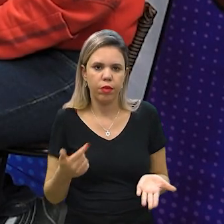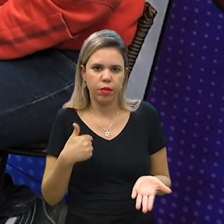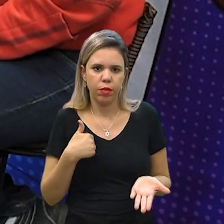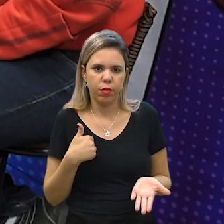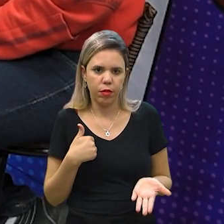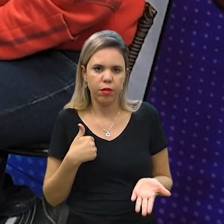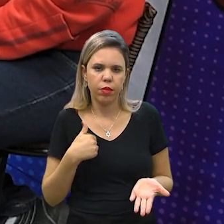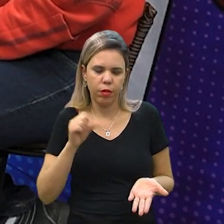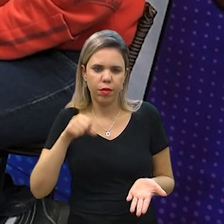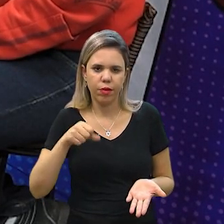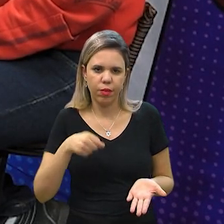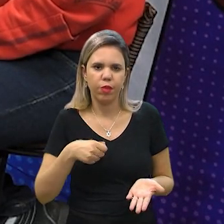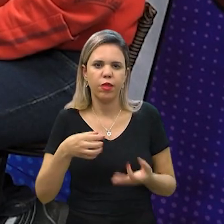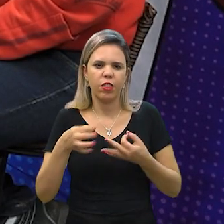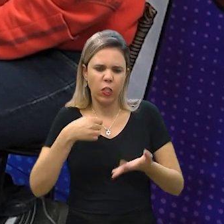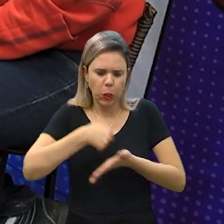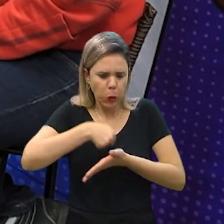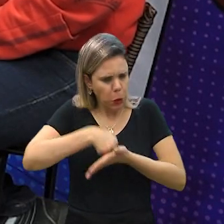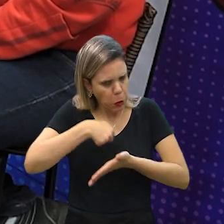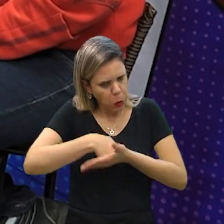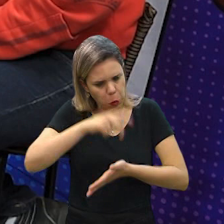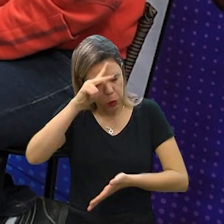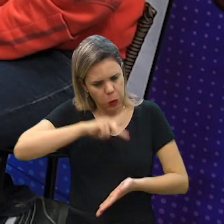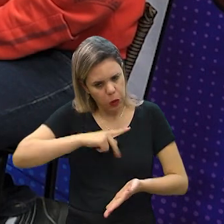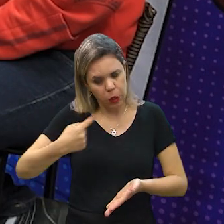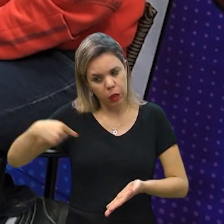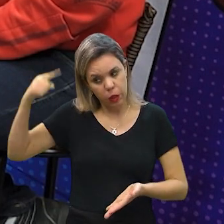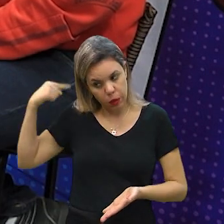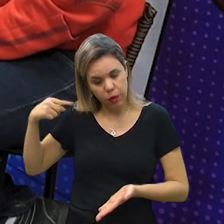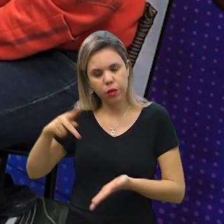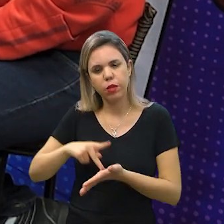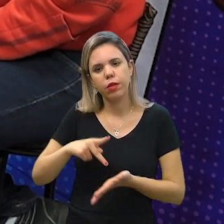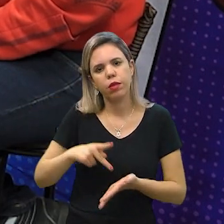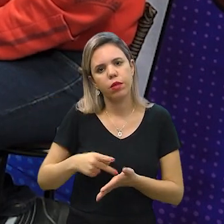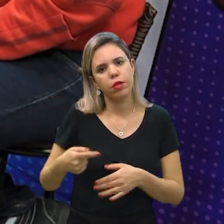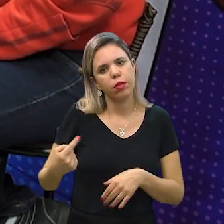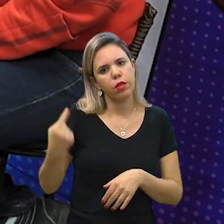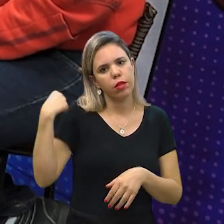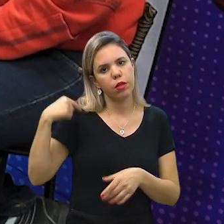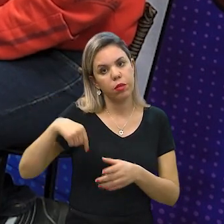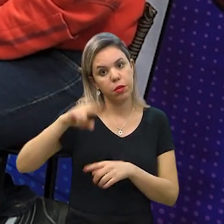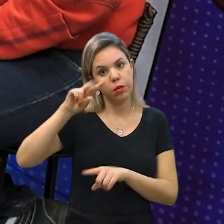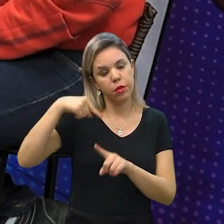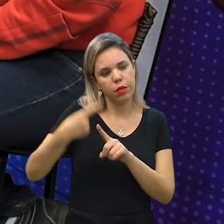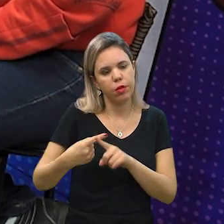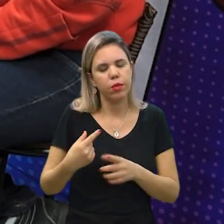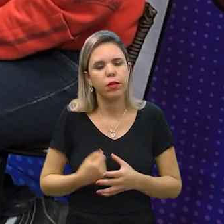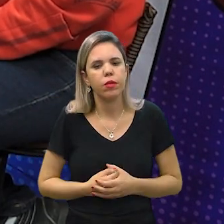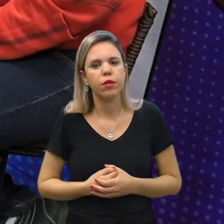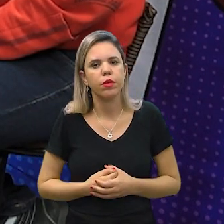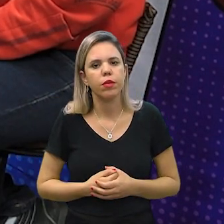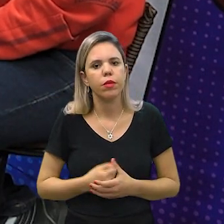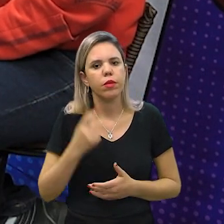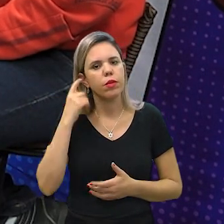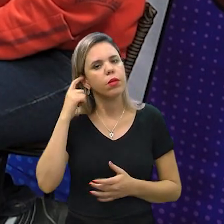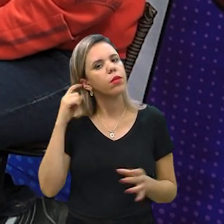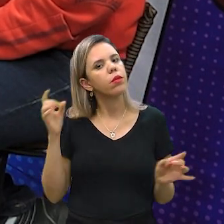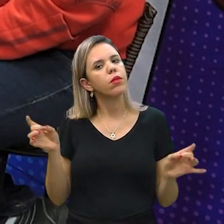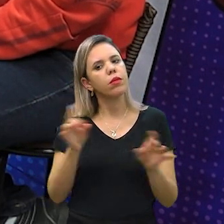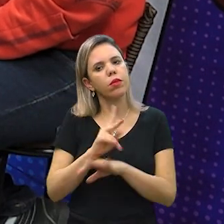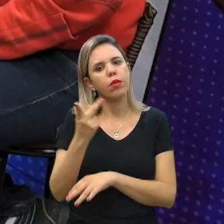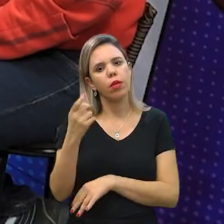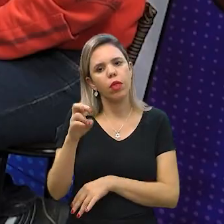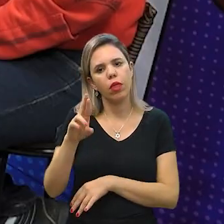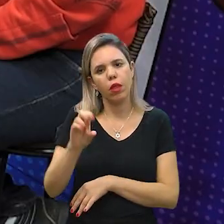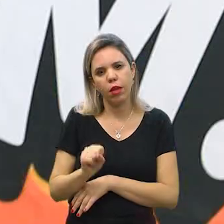Então, eu sou bastante, eu era bastante, na verdade, porque antes eu me cobrava bem mais. Quando eu terminei o